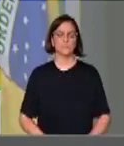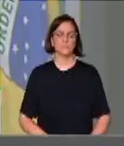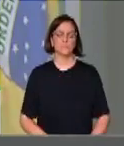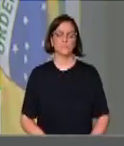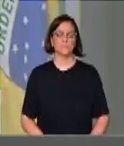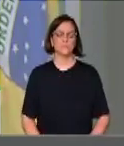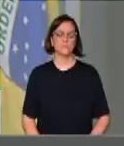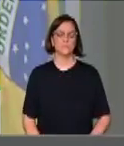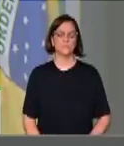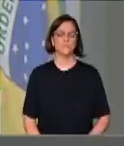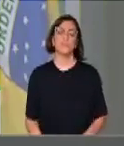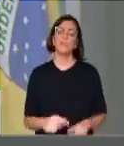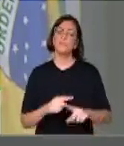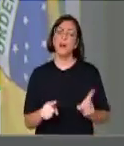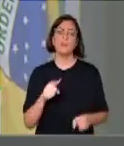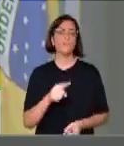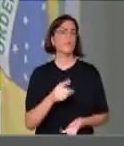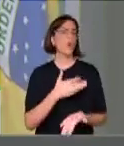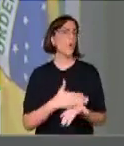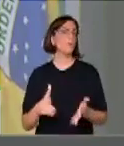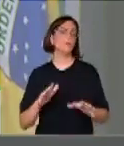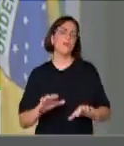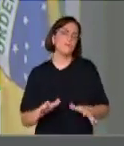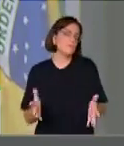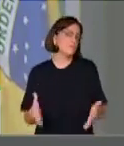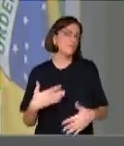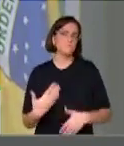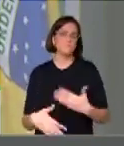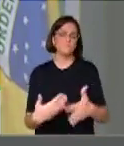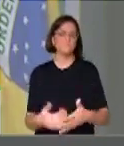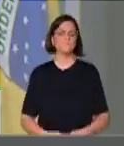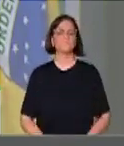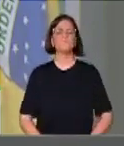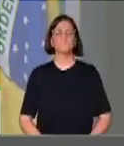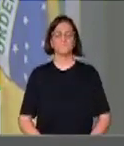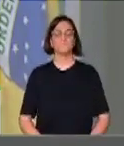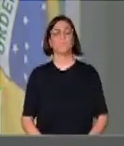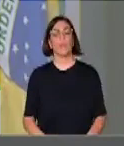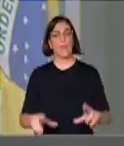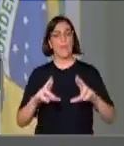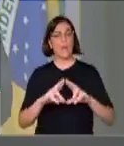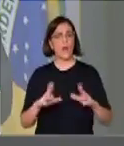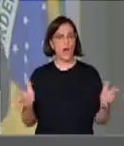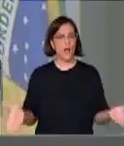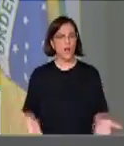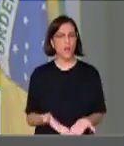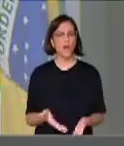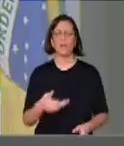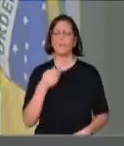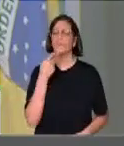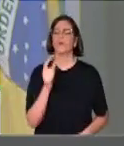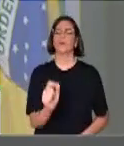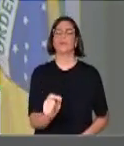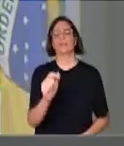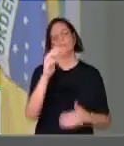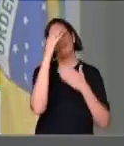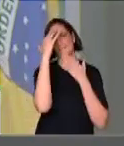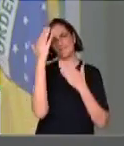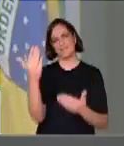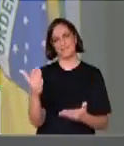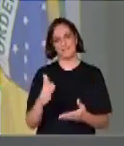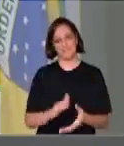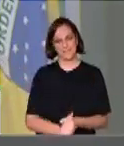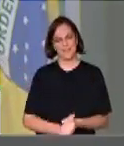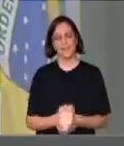e assim você começou a sua trajetória. Record, eu só tenho que nesse momento agradecer